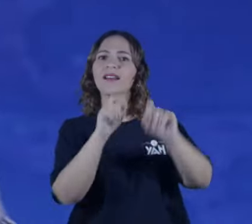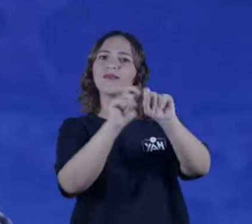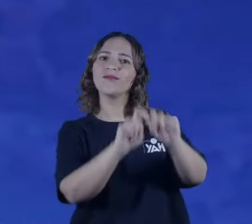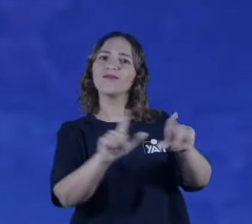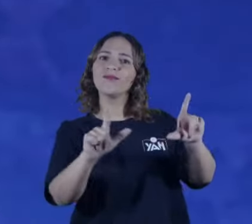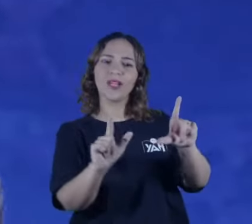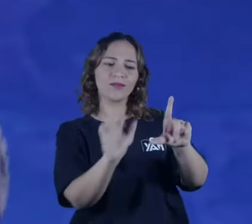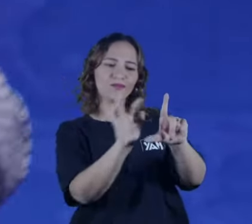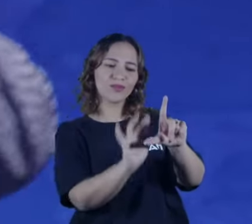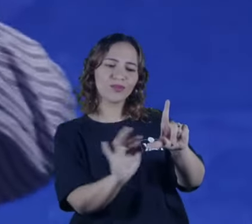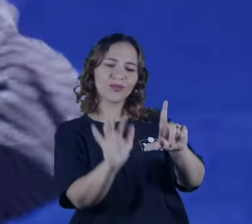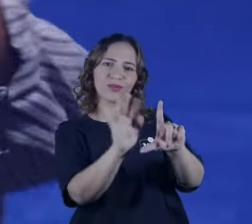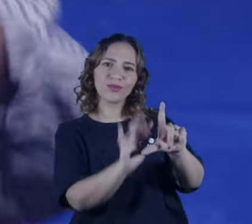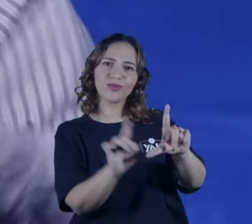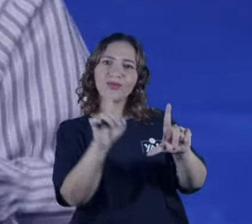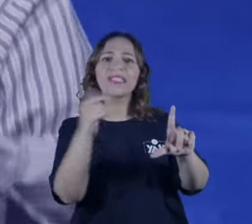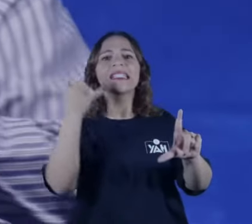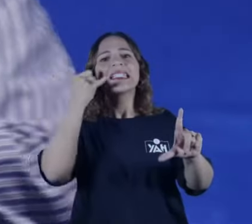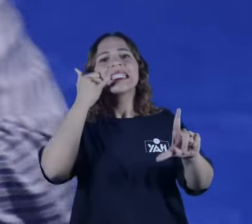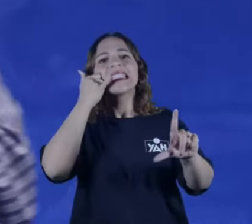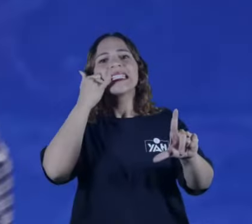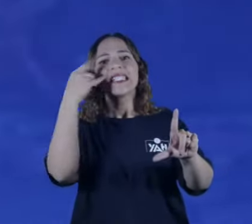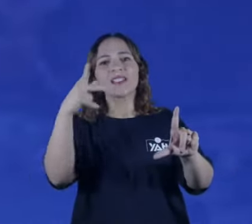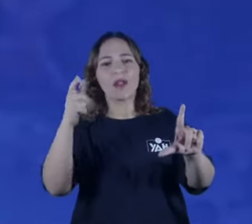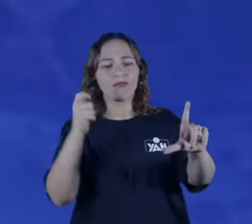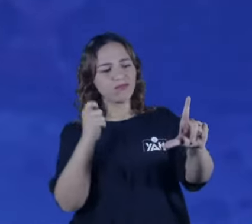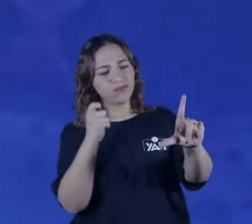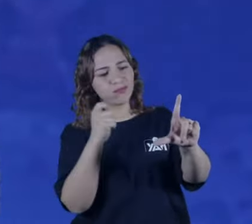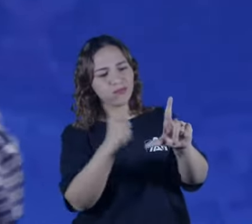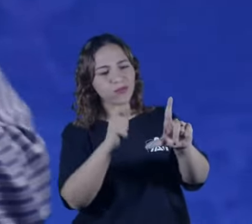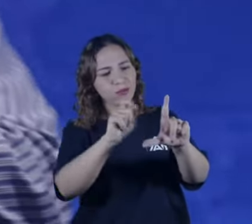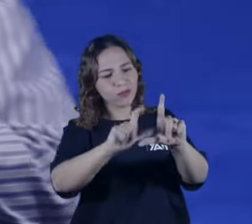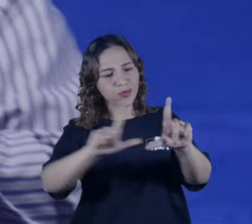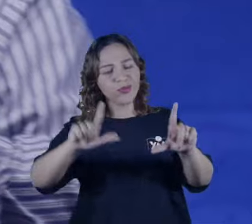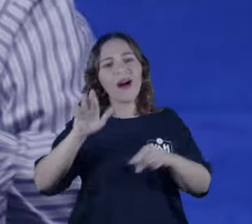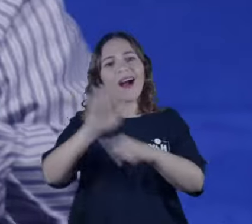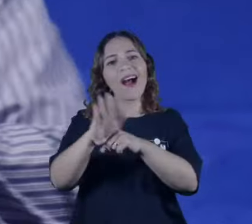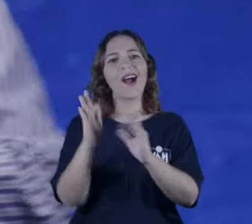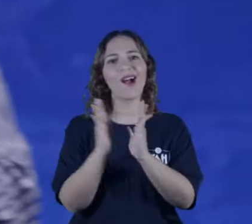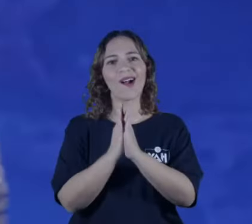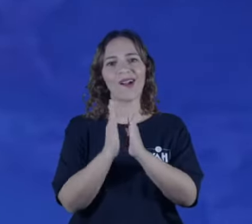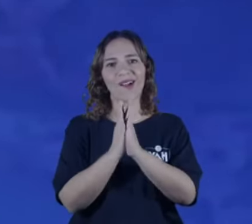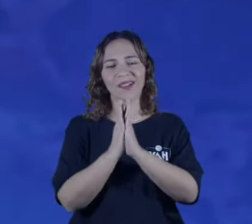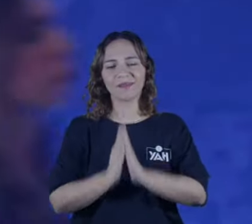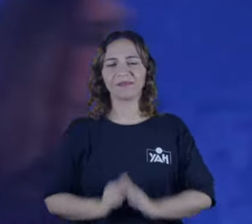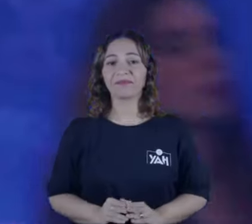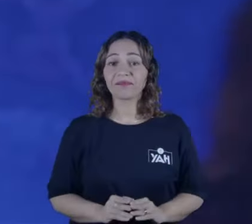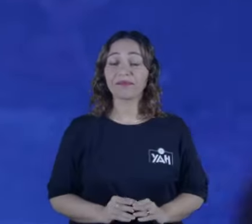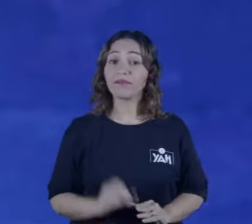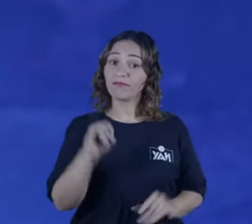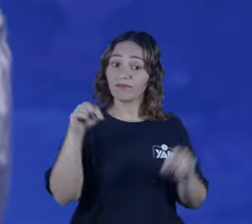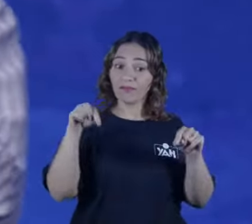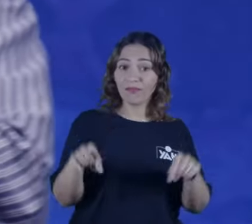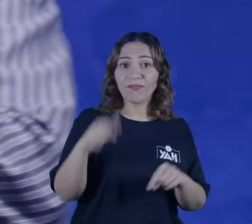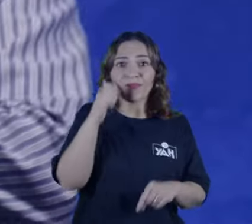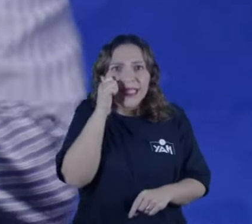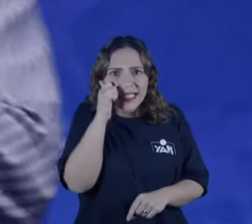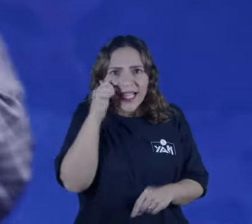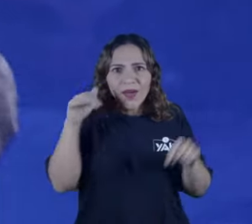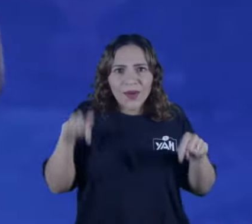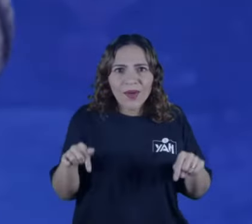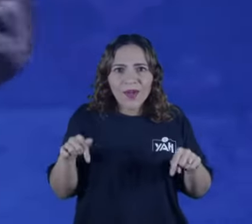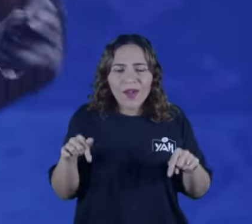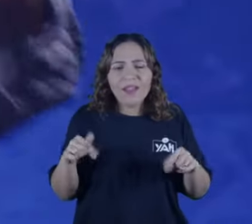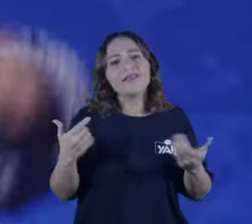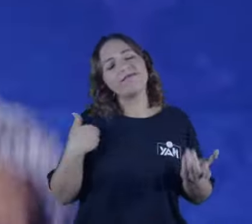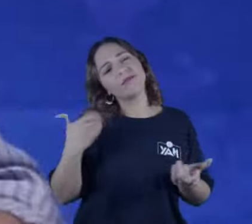Code aqui atrás, e você pode colocar o seu celular para que a gente ore por você. Mas se você está aqui hoje, Eu